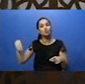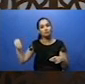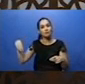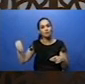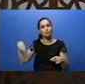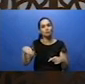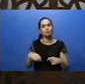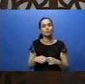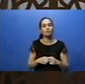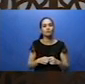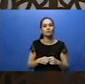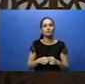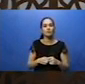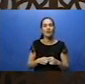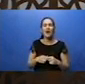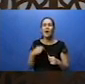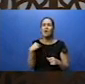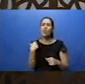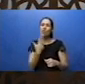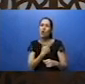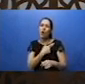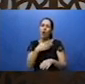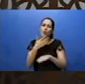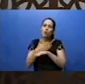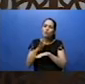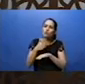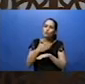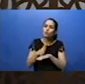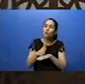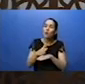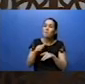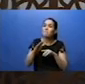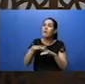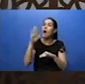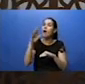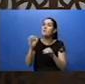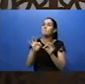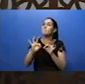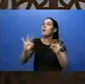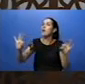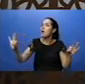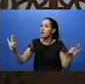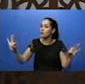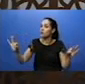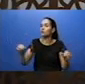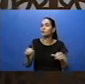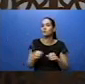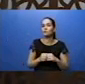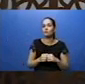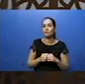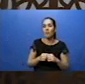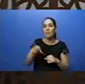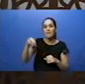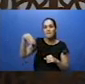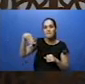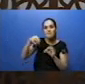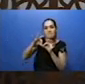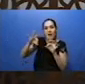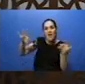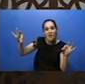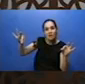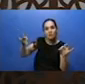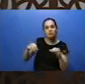Mas nós costumamos usar mais o metro, não é? A gente não fala que tem, por exemplo, eu